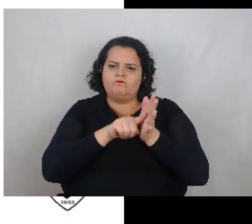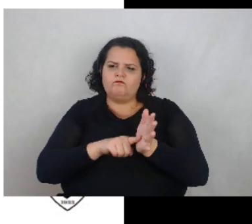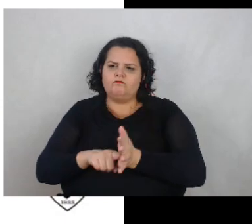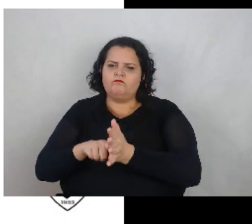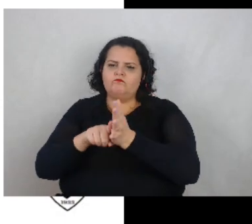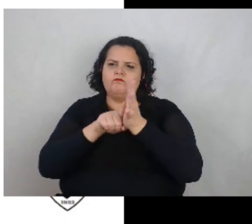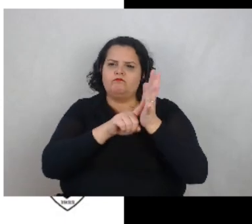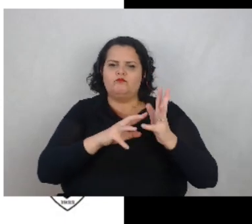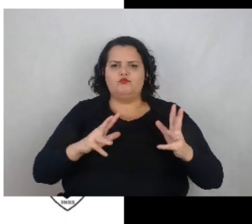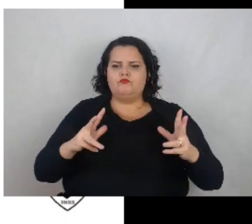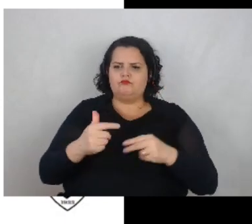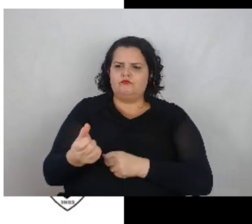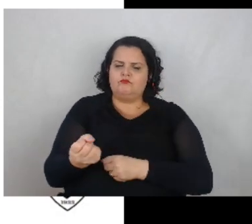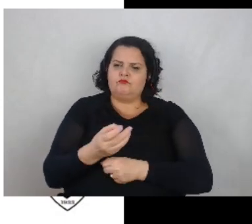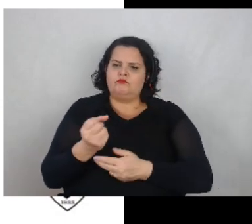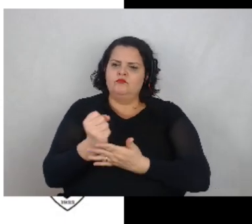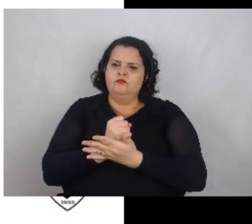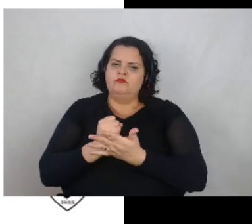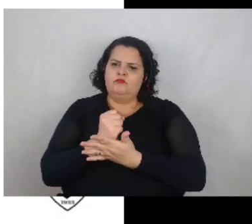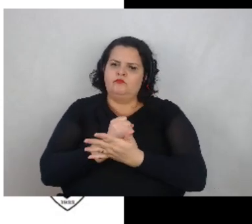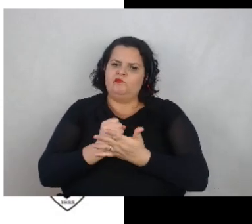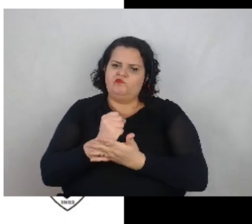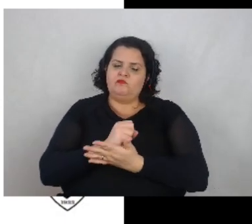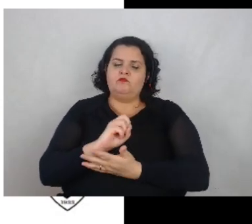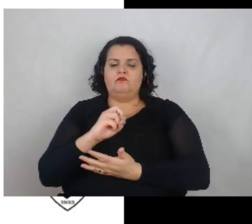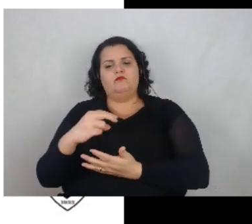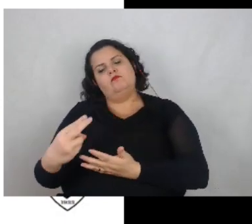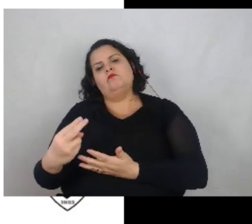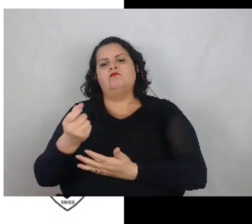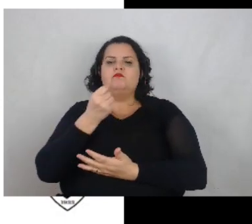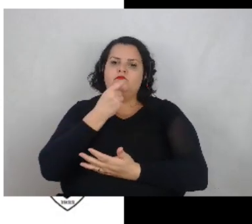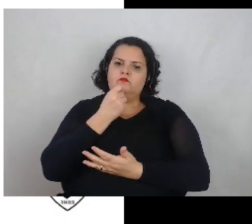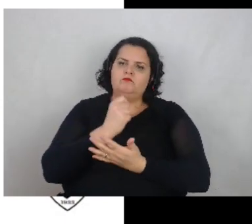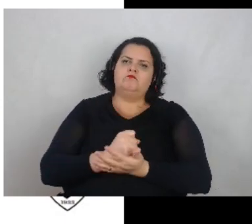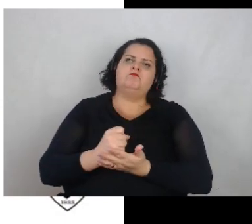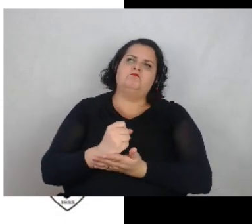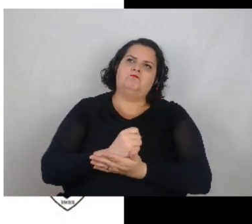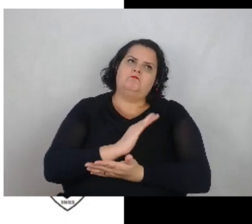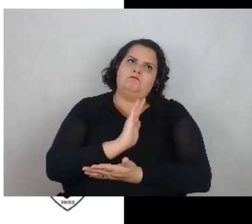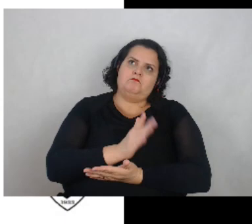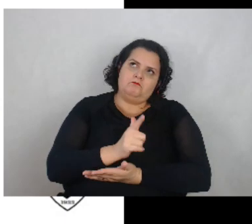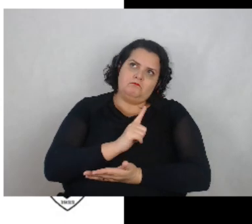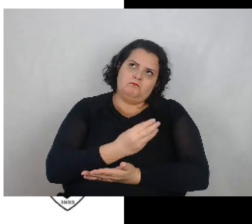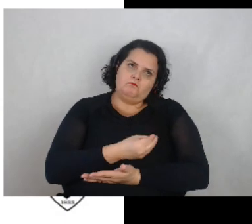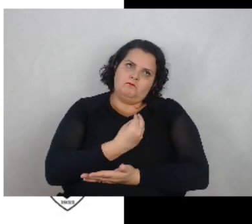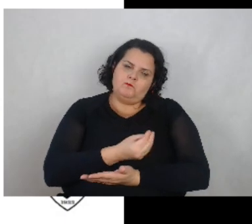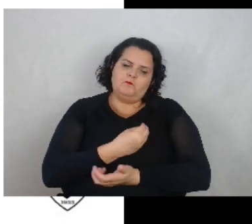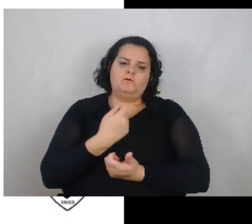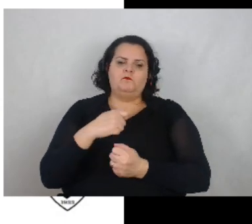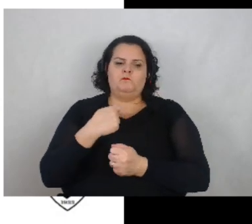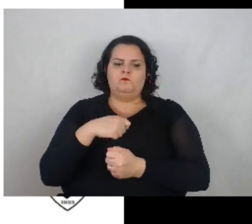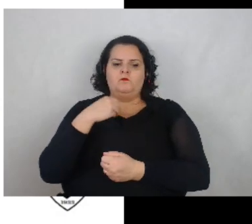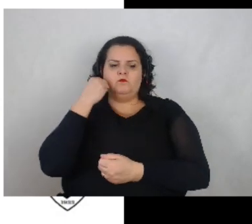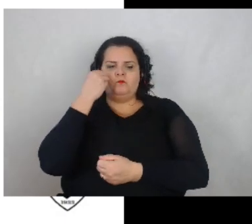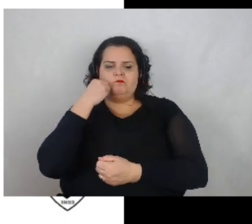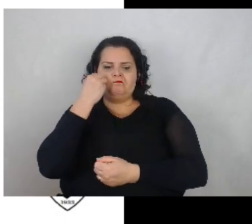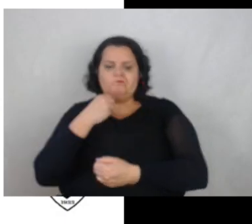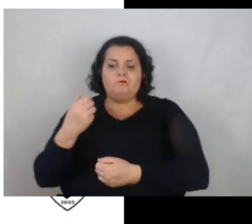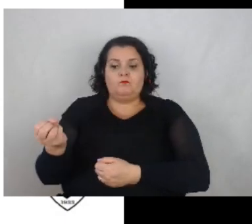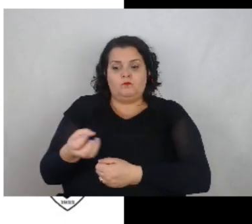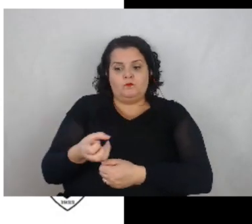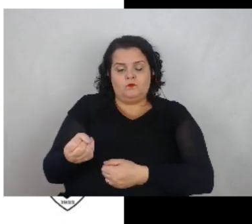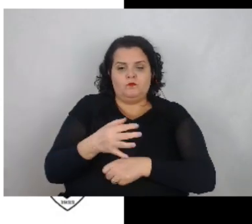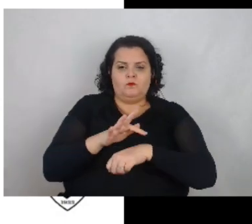também de fármacos em reuso. Então, todos eles apresentam maior rigidez no controle da eficácia